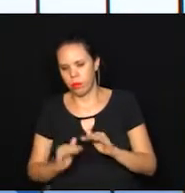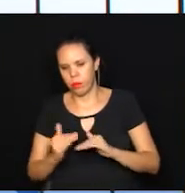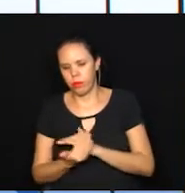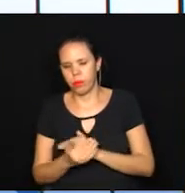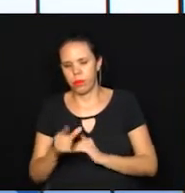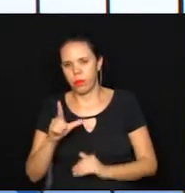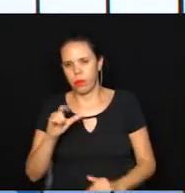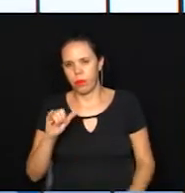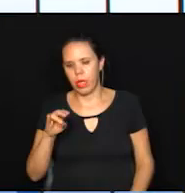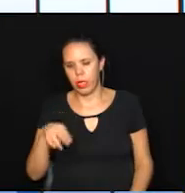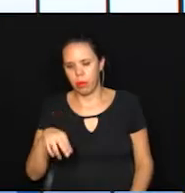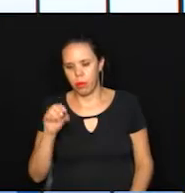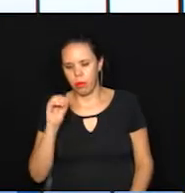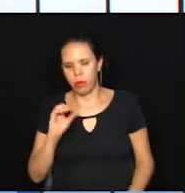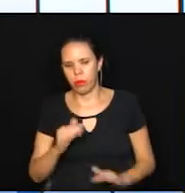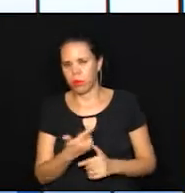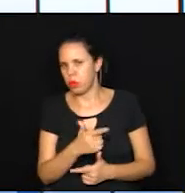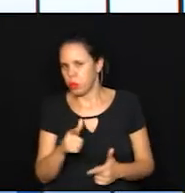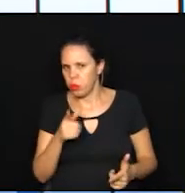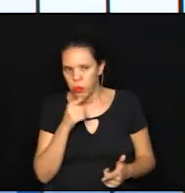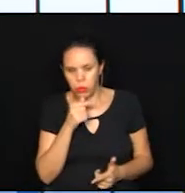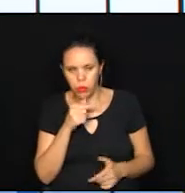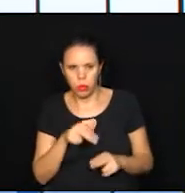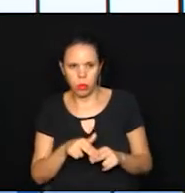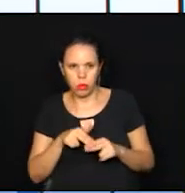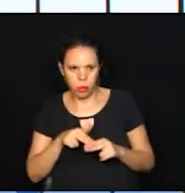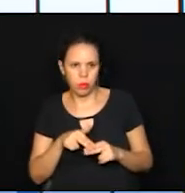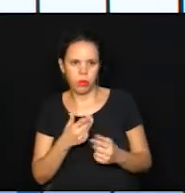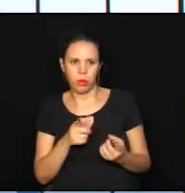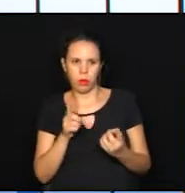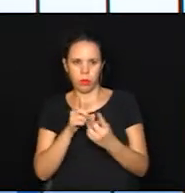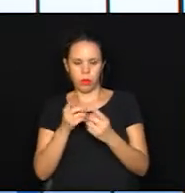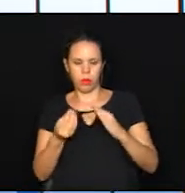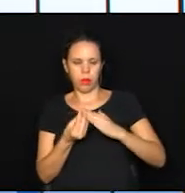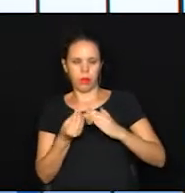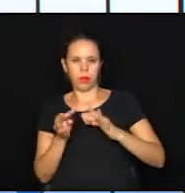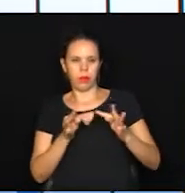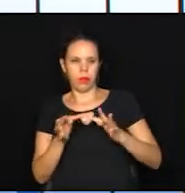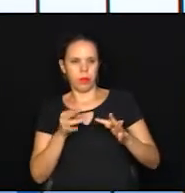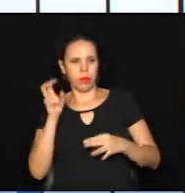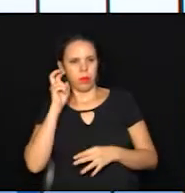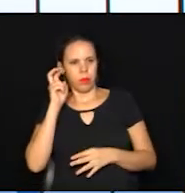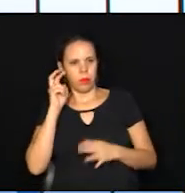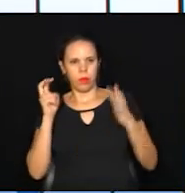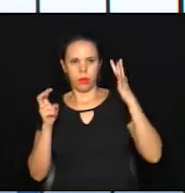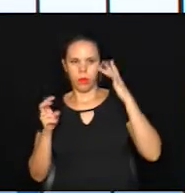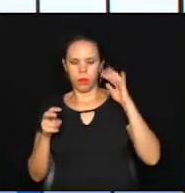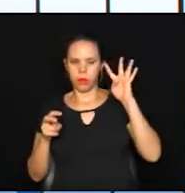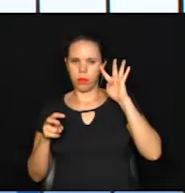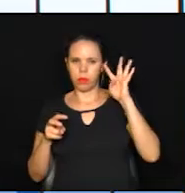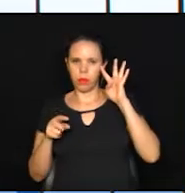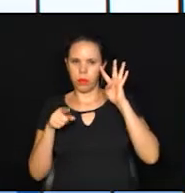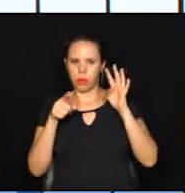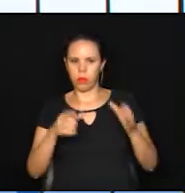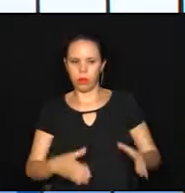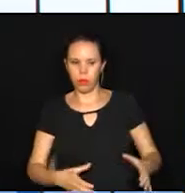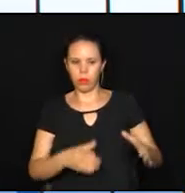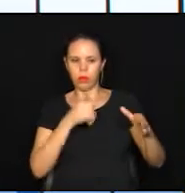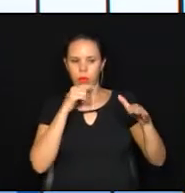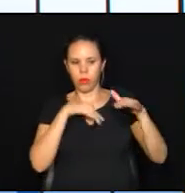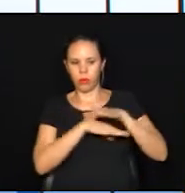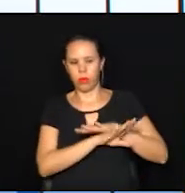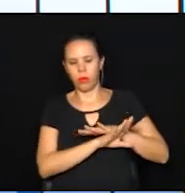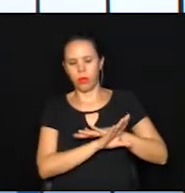são os bairros que ficarão sem água por conta desse serviço da Sanasa na quinta-feira. Então, amanhã, quarta-feira, faça a sua